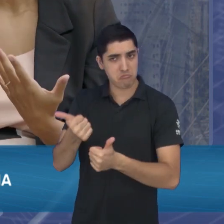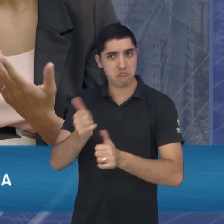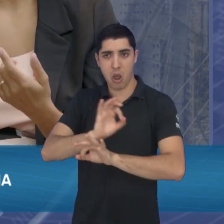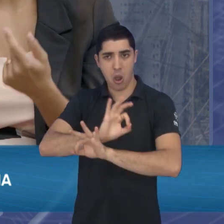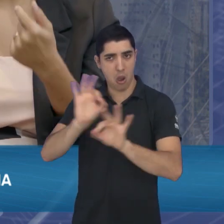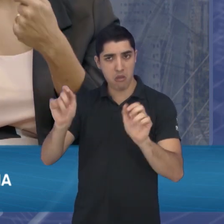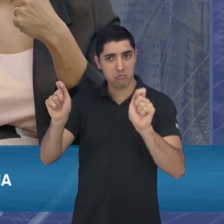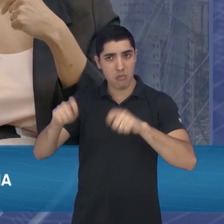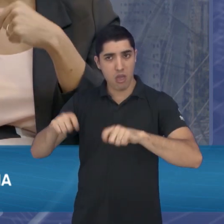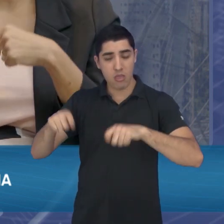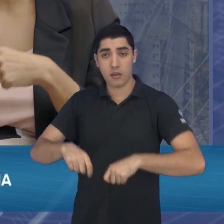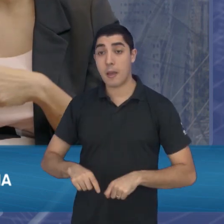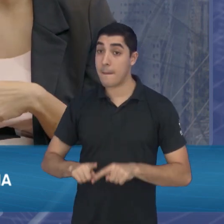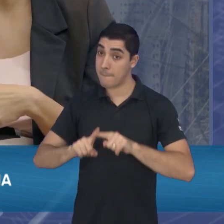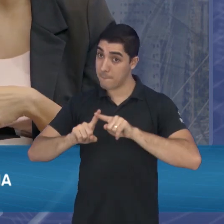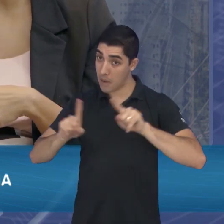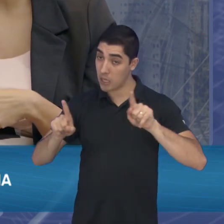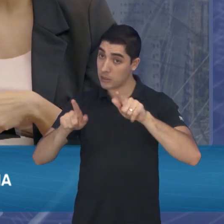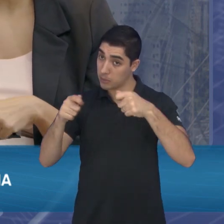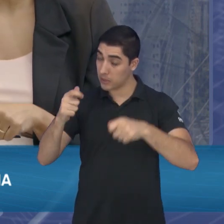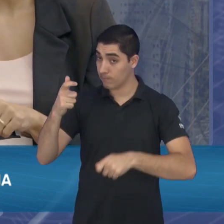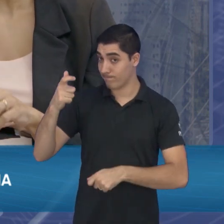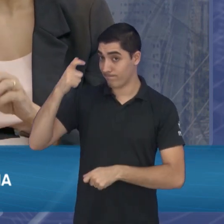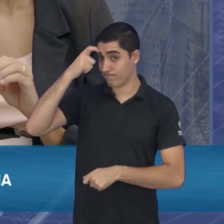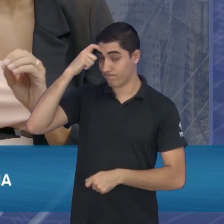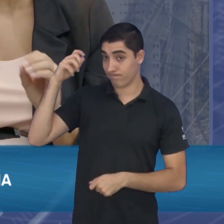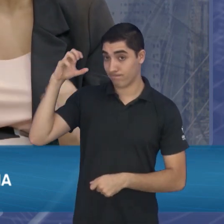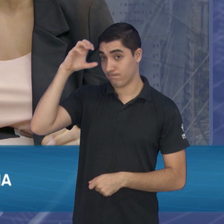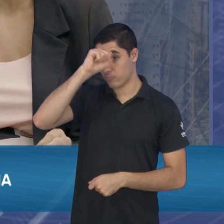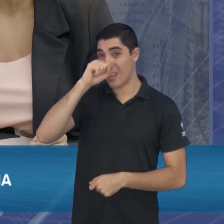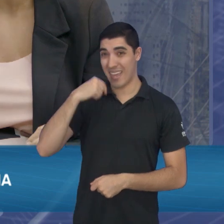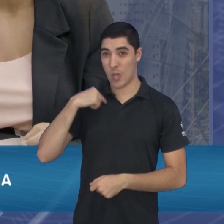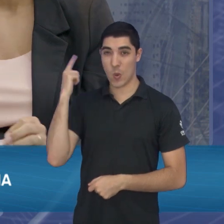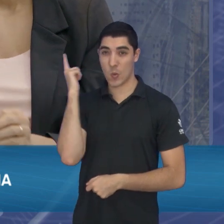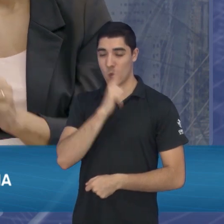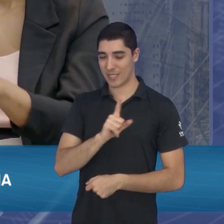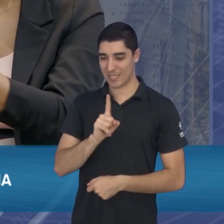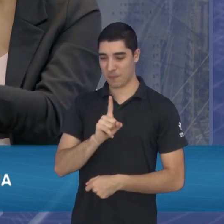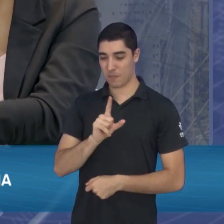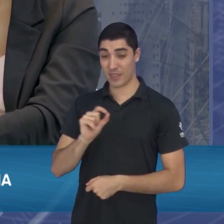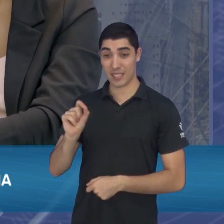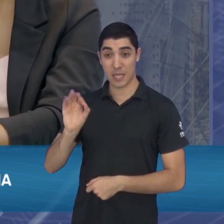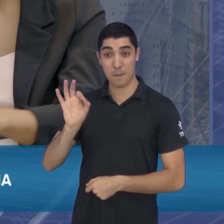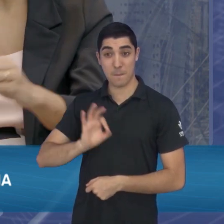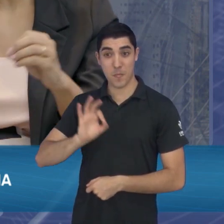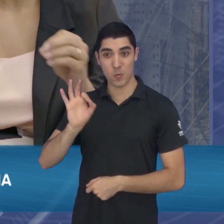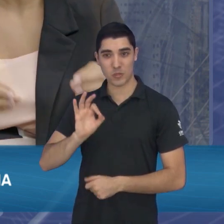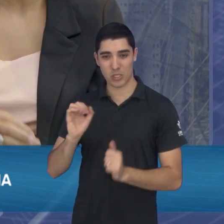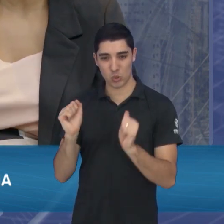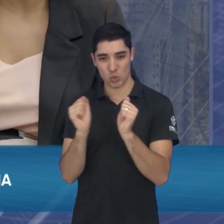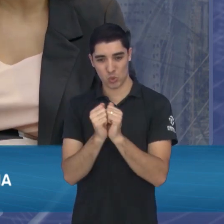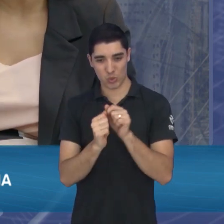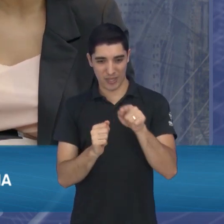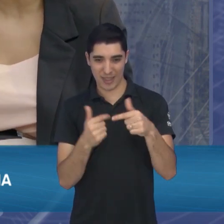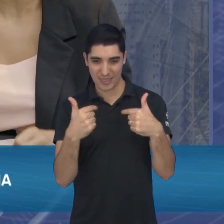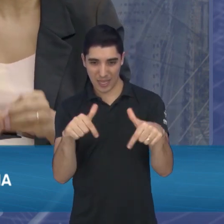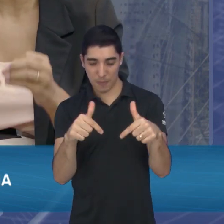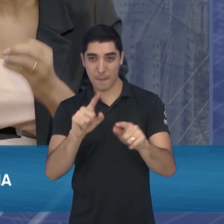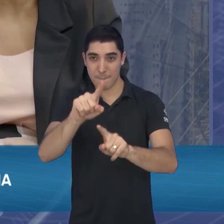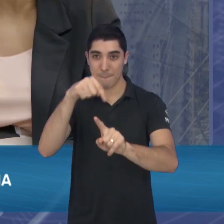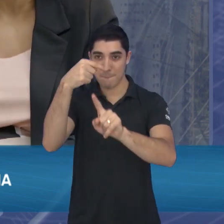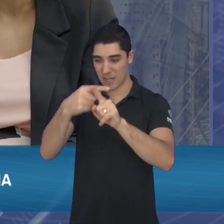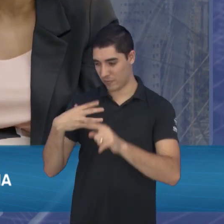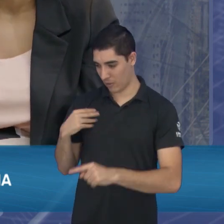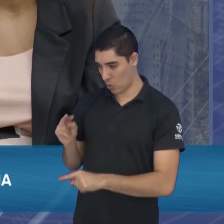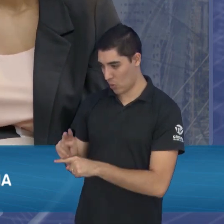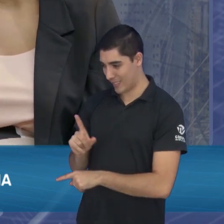isso. Mas vá consciente de que você não vai ser 100% trabalhando fora e 100% sendo mãe, mas você pode ser